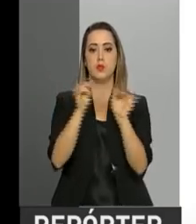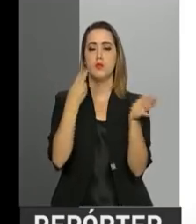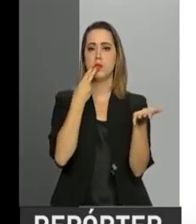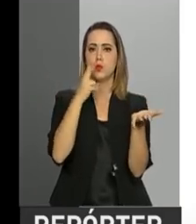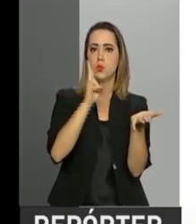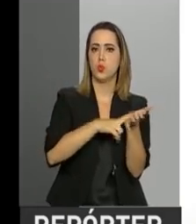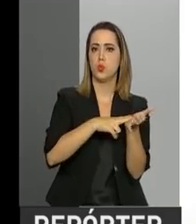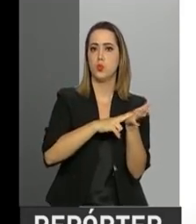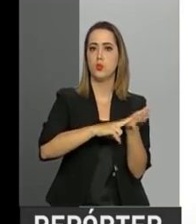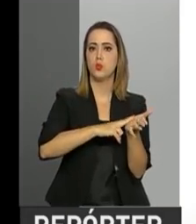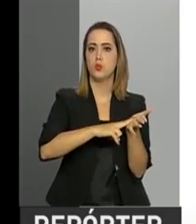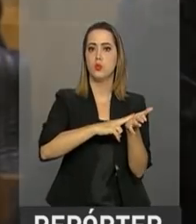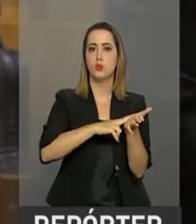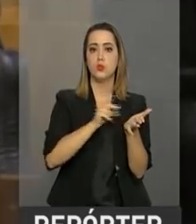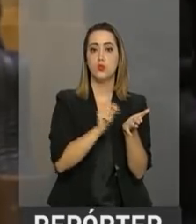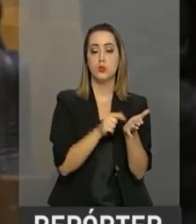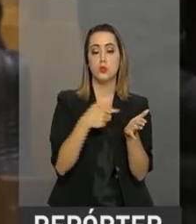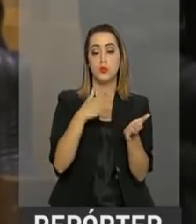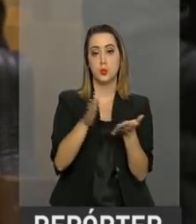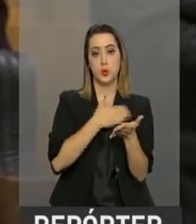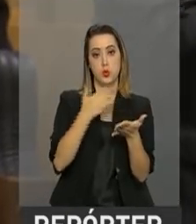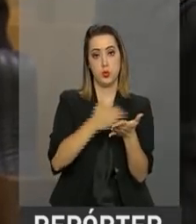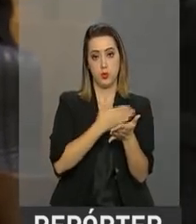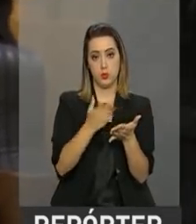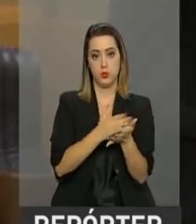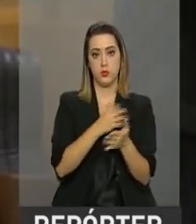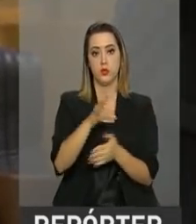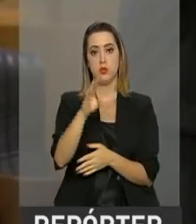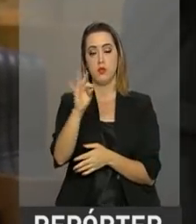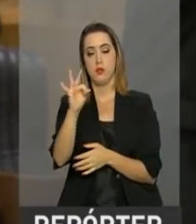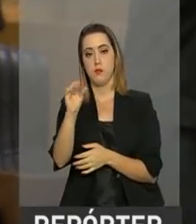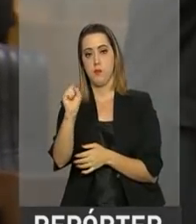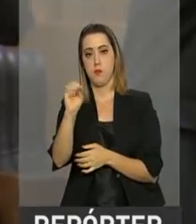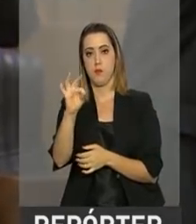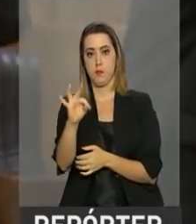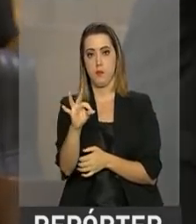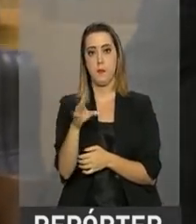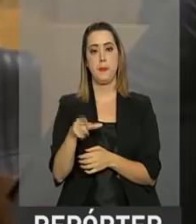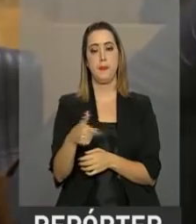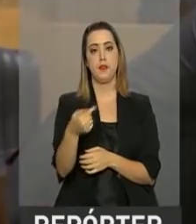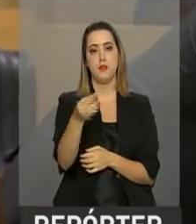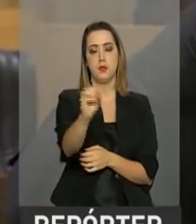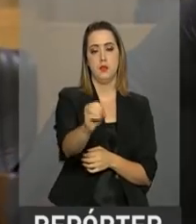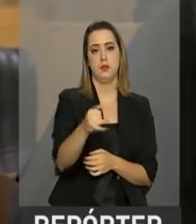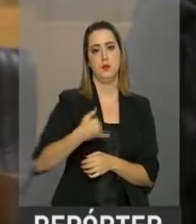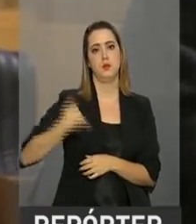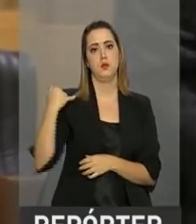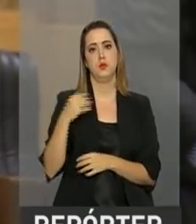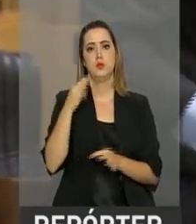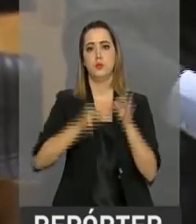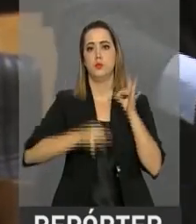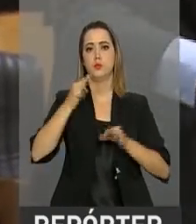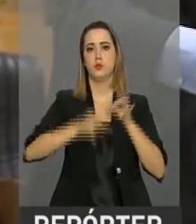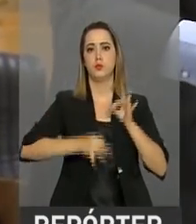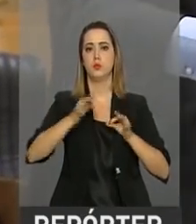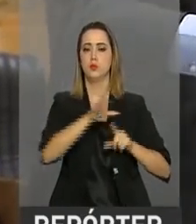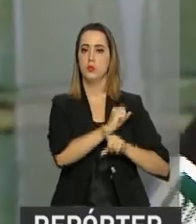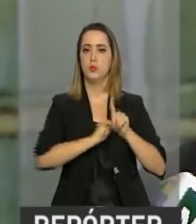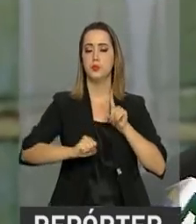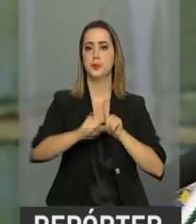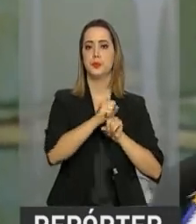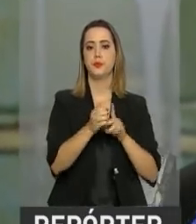um selo comemorativo e de um livro chamado Tribunal Superior do Trabalho 70 anos de justiça social